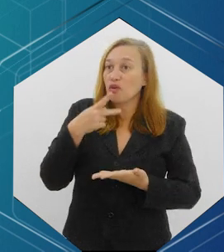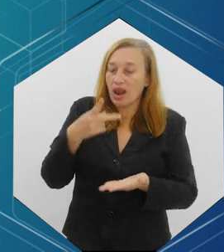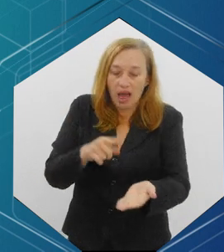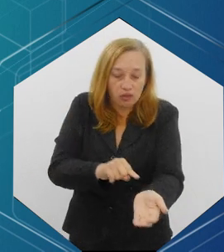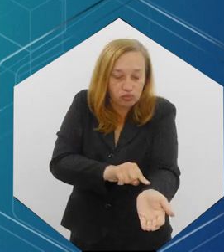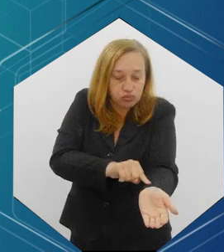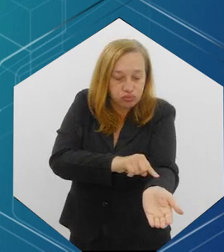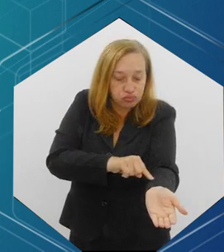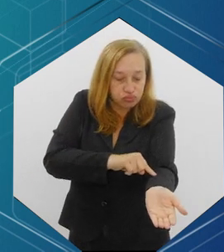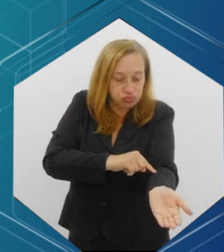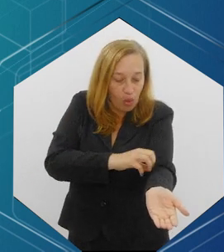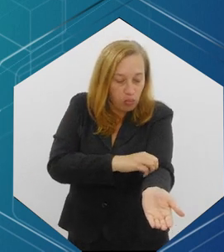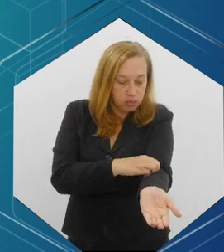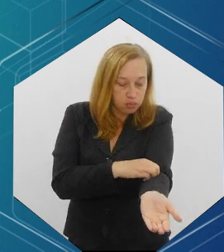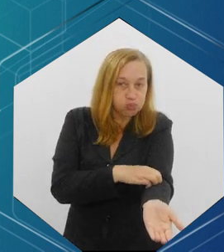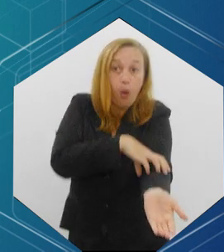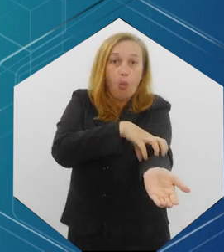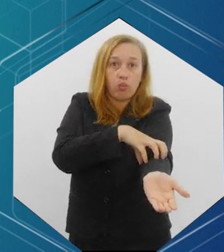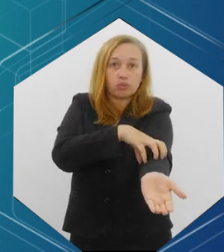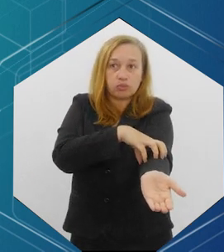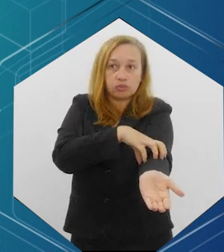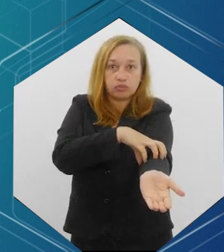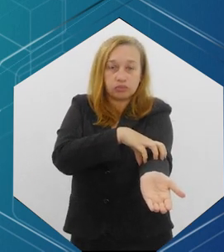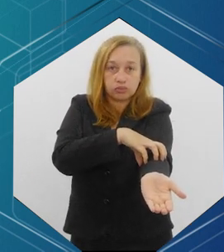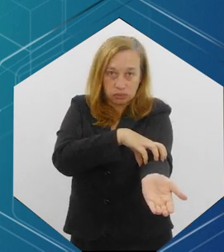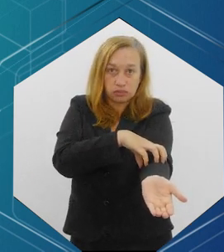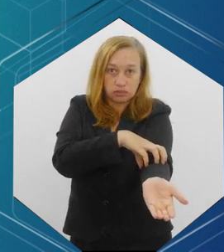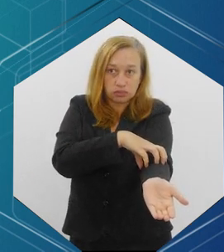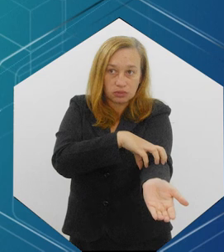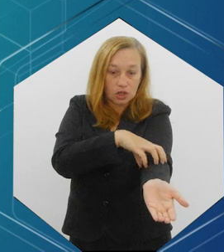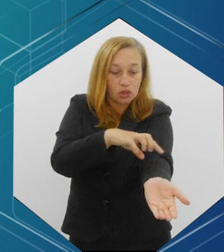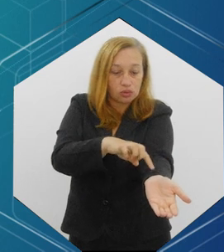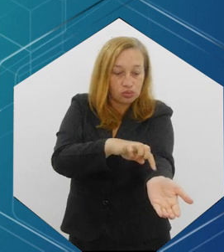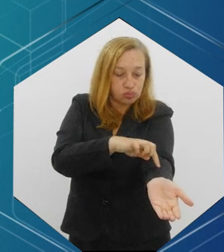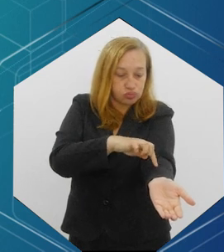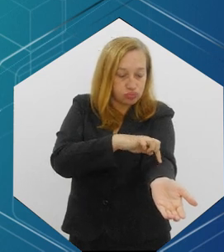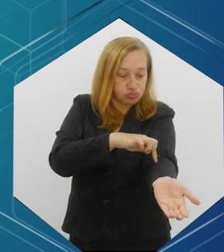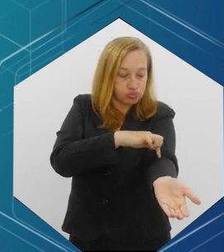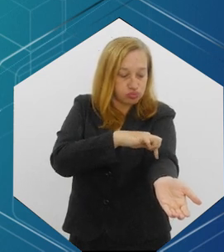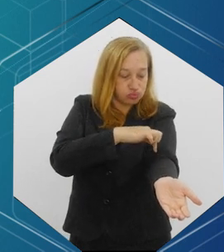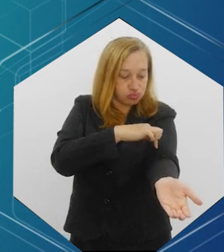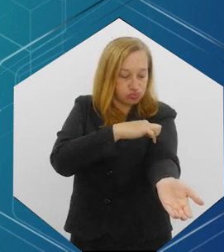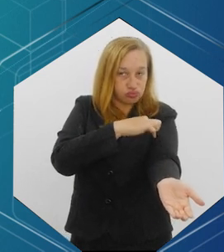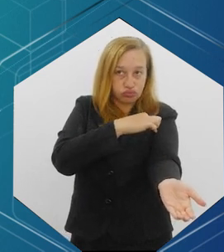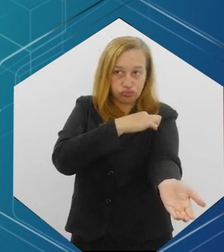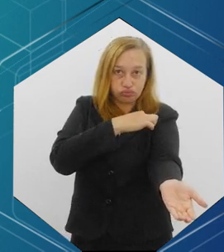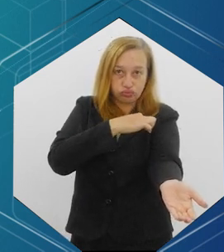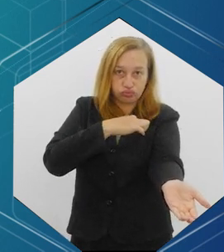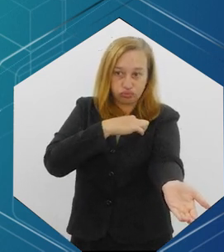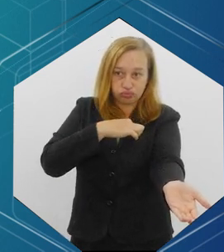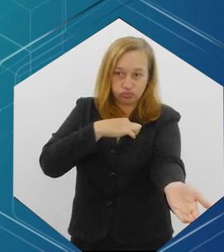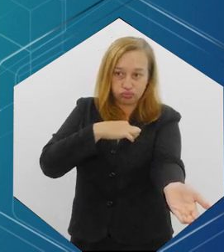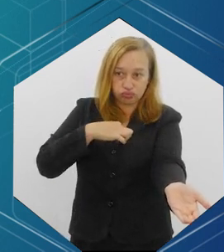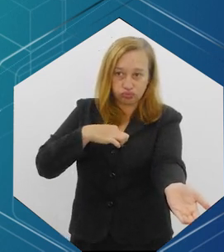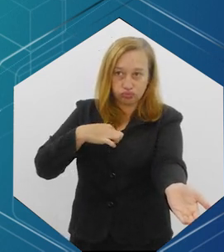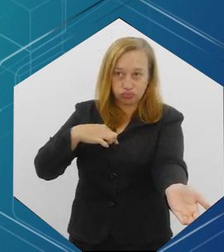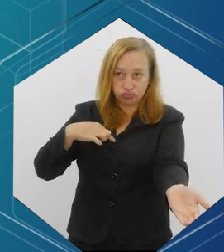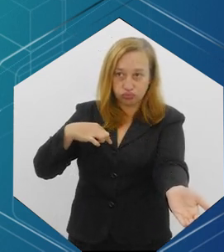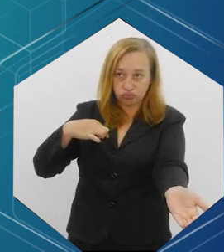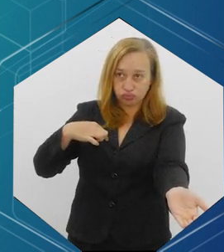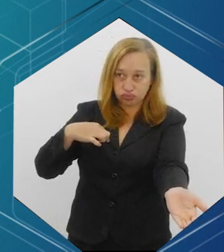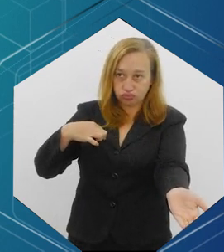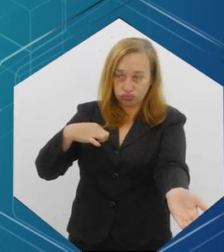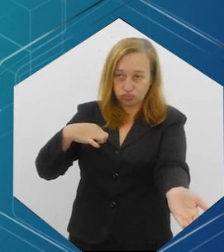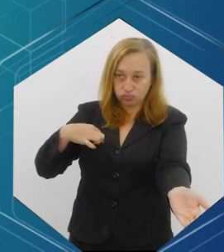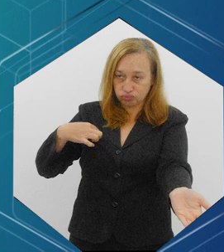dizer assim, um glóbulo, um bolinho dentro da veia, e esse bolinho vai migrando, ele vai atingir